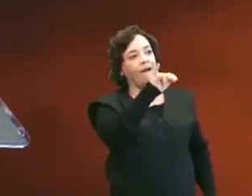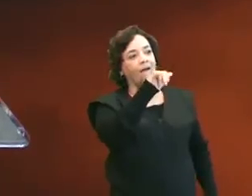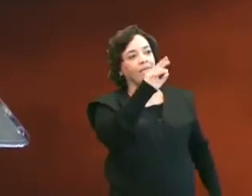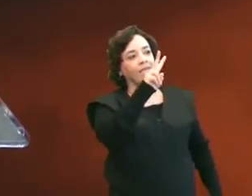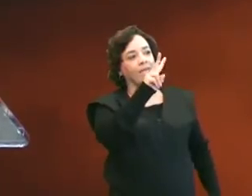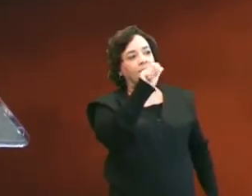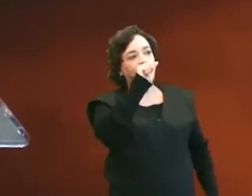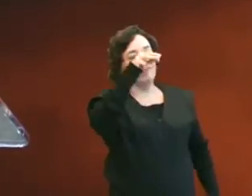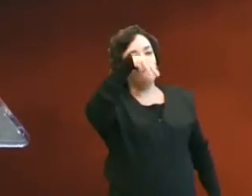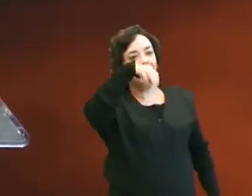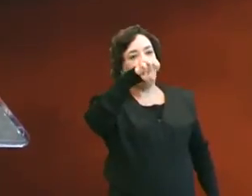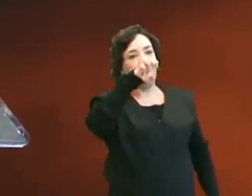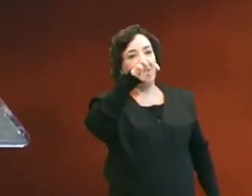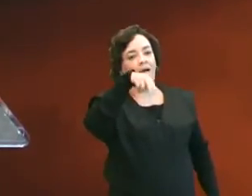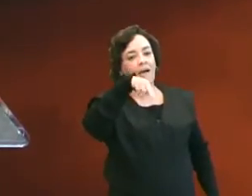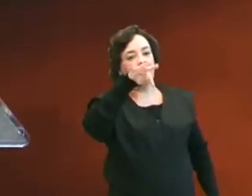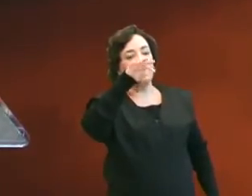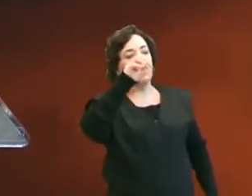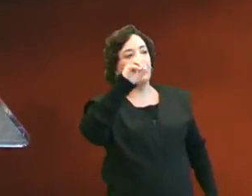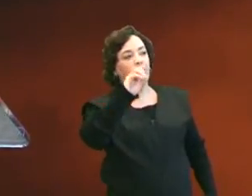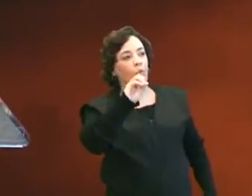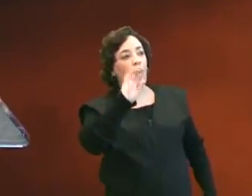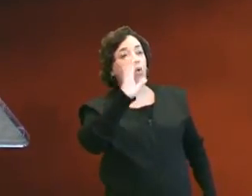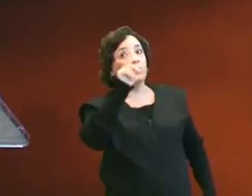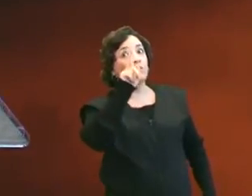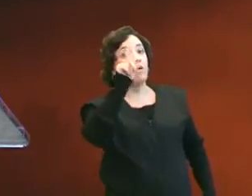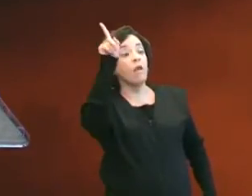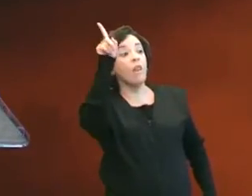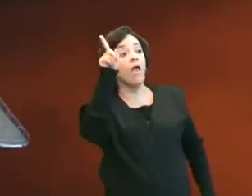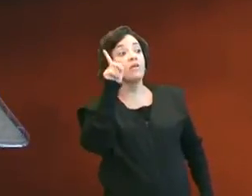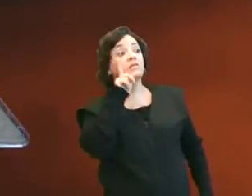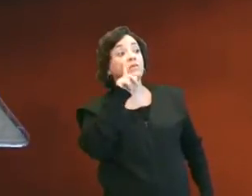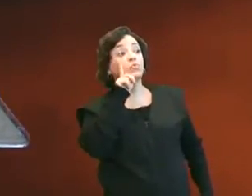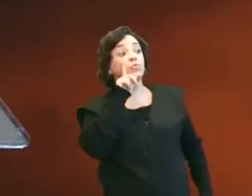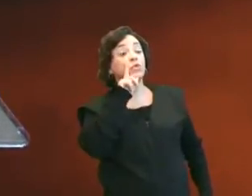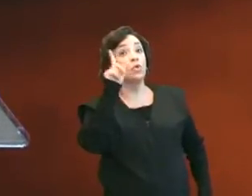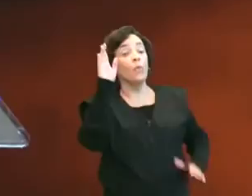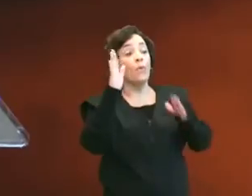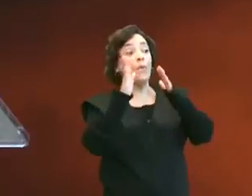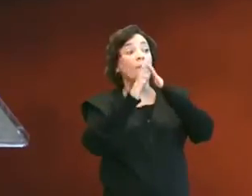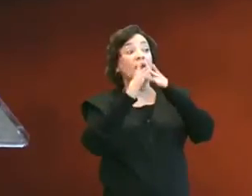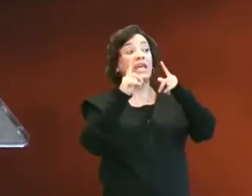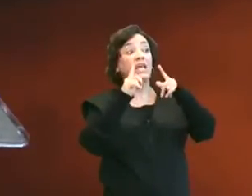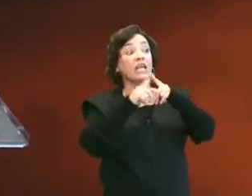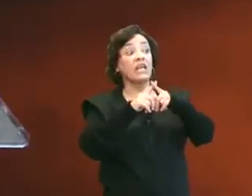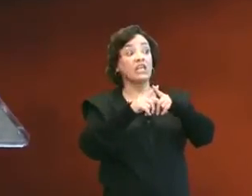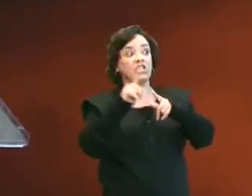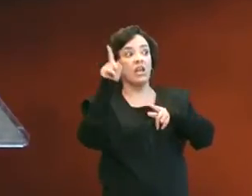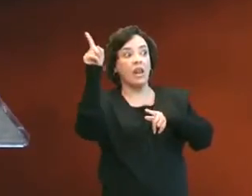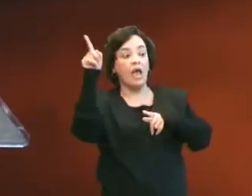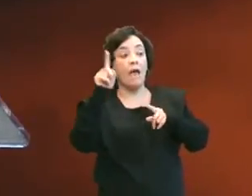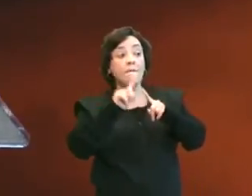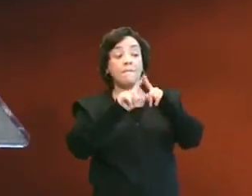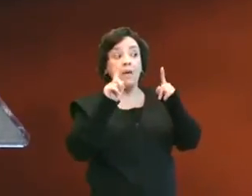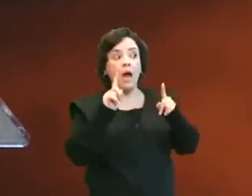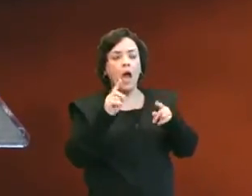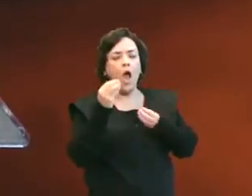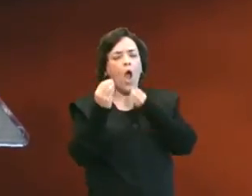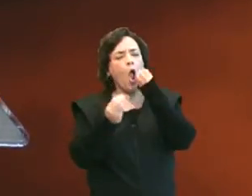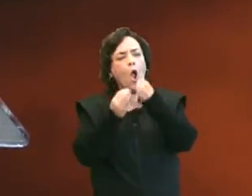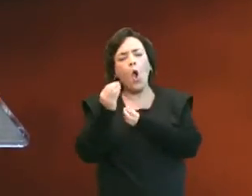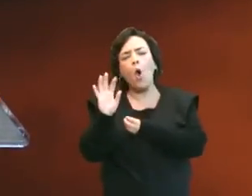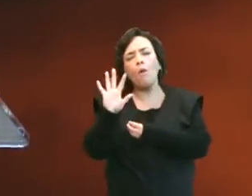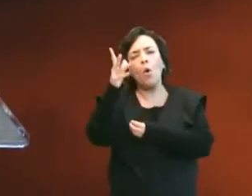avivamento que aconteceu na Rua Azusa. E esse avivamento foi precedido por um movimento de oração que acontecia